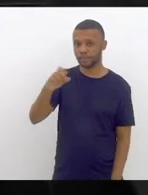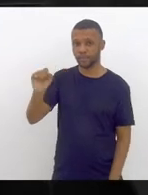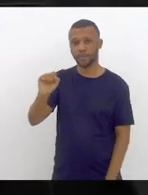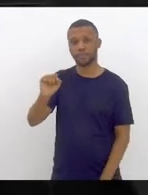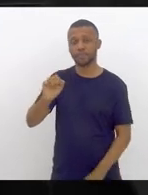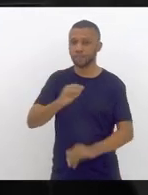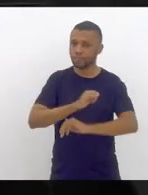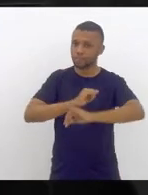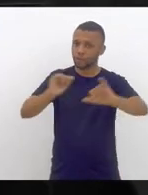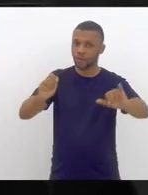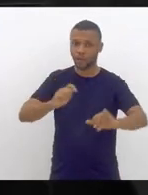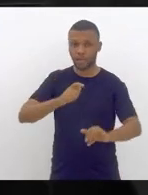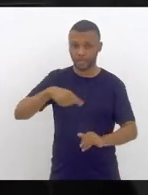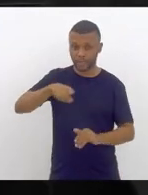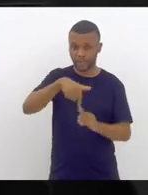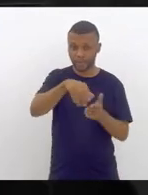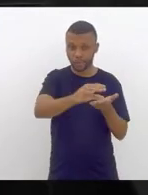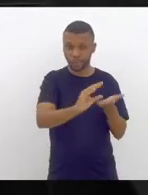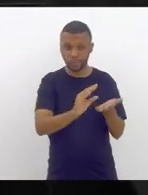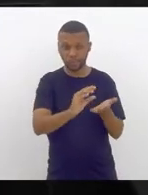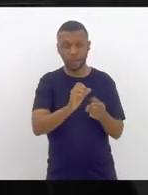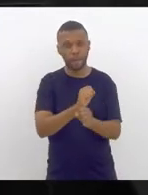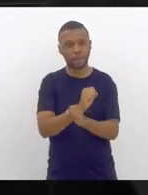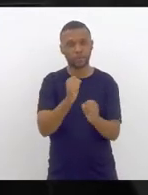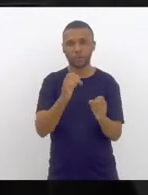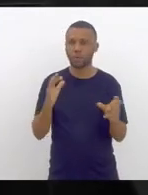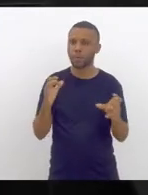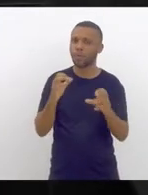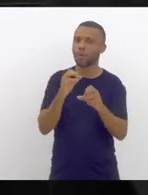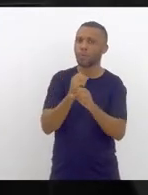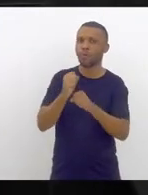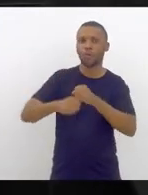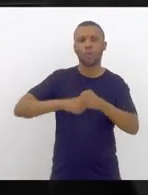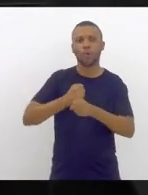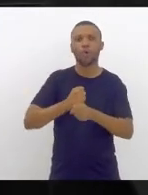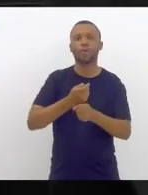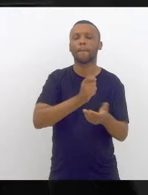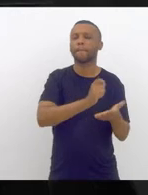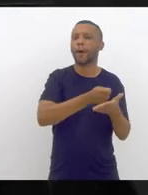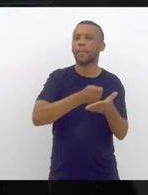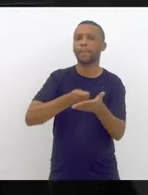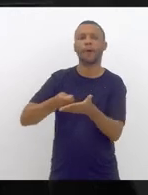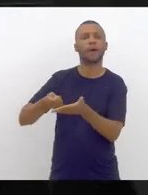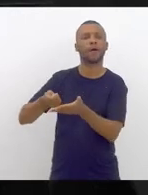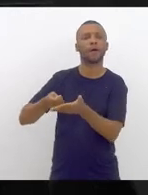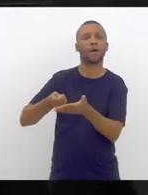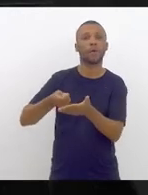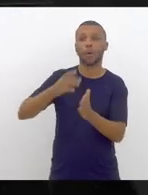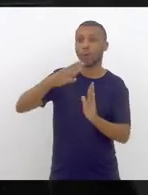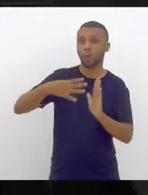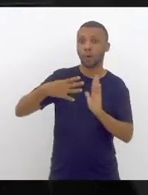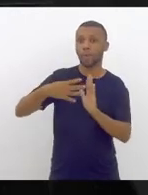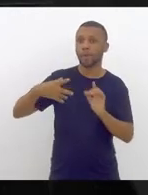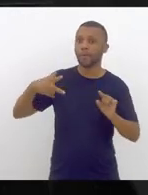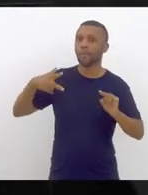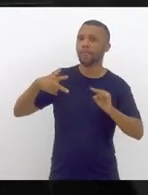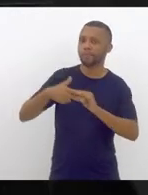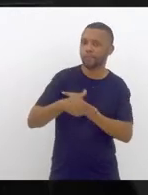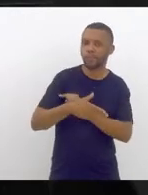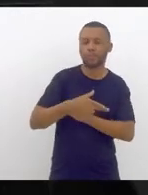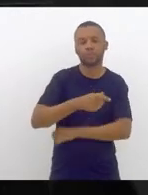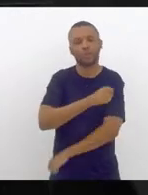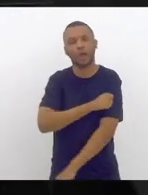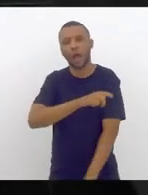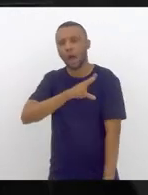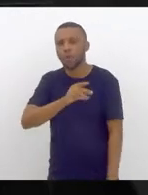recursos não temos como fechar um ano não temos como pagar despesas essenciais vamos ter que cortar os programas de permanência de alunos